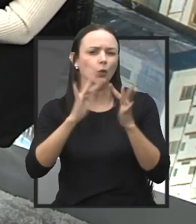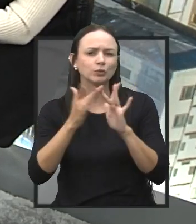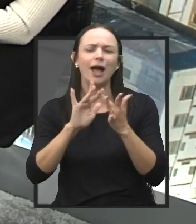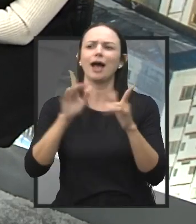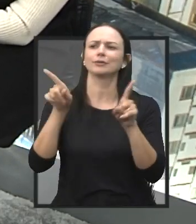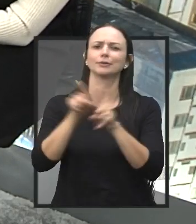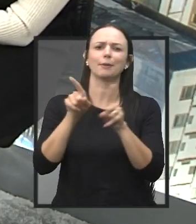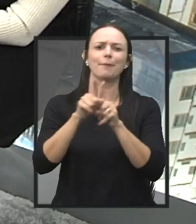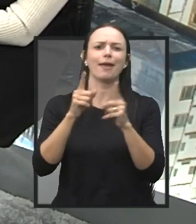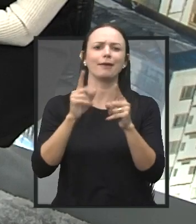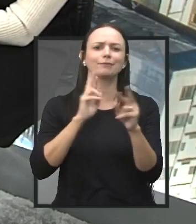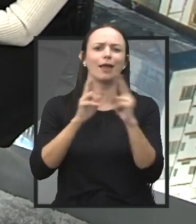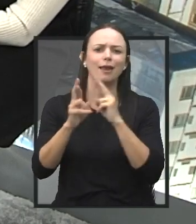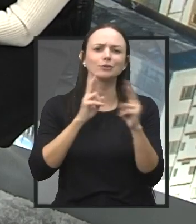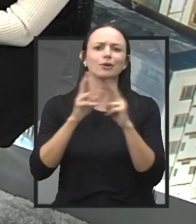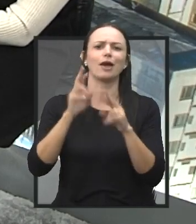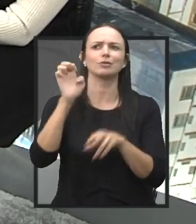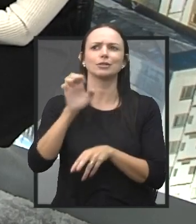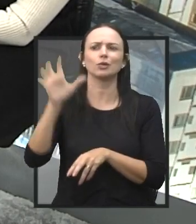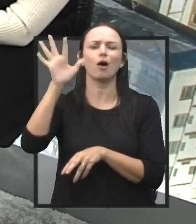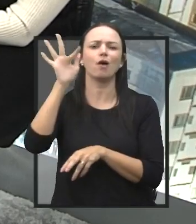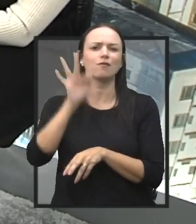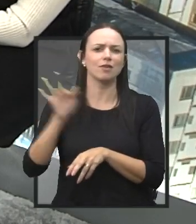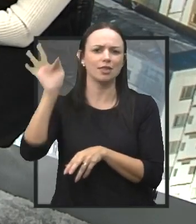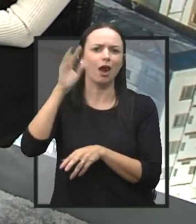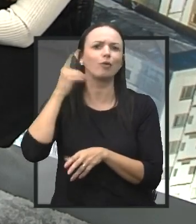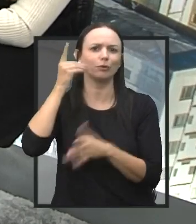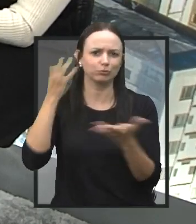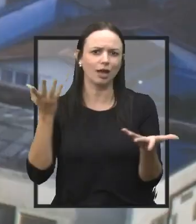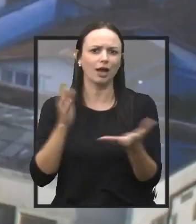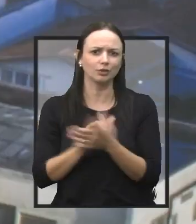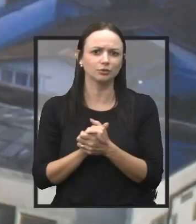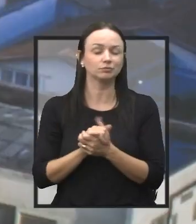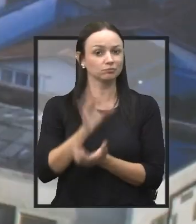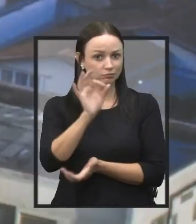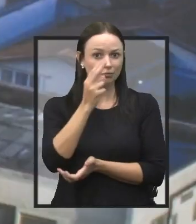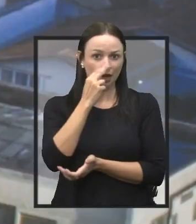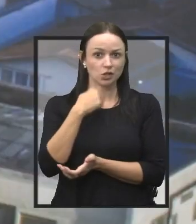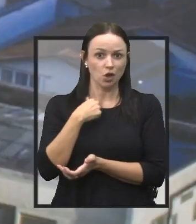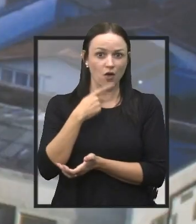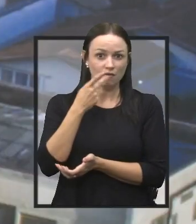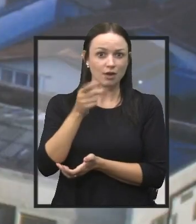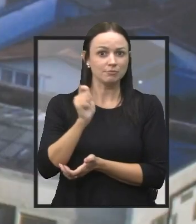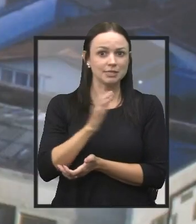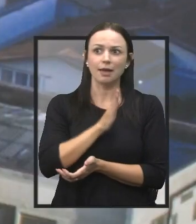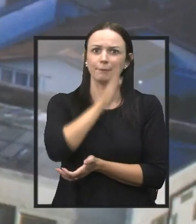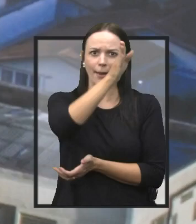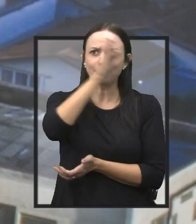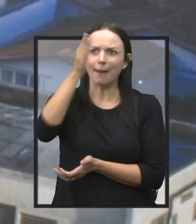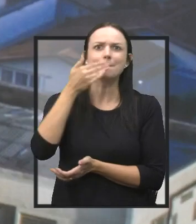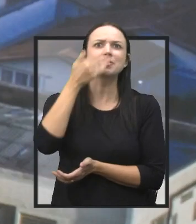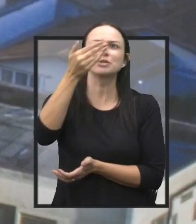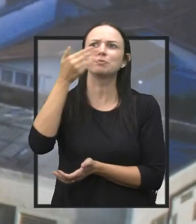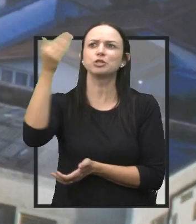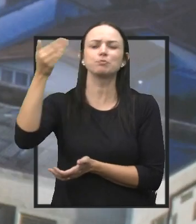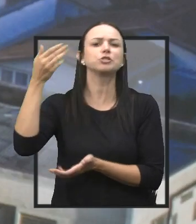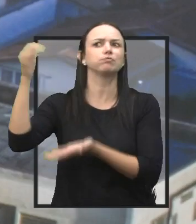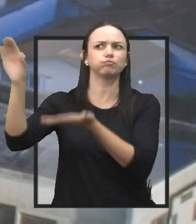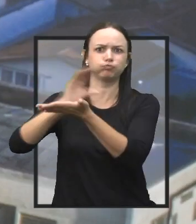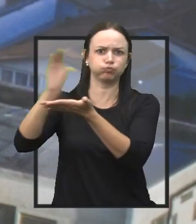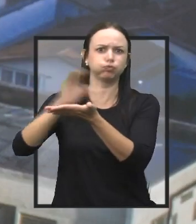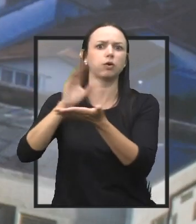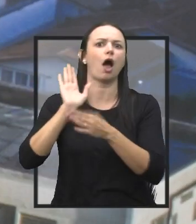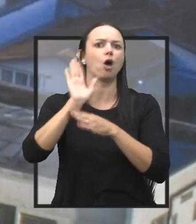demais parlamentares em nível estadual e federal. Ângela, eu falo que a gente tem que sair pedindo e falando das demandas da nossa cidade. E isso eu tenho